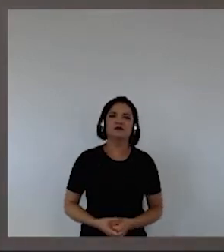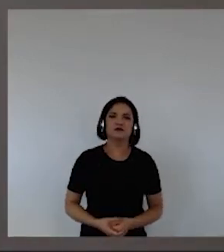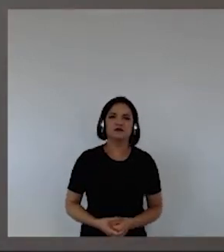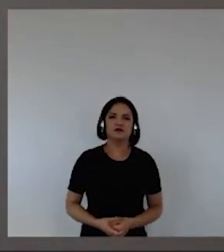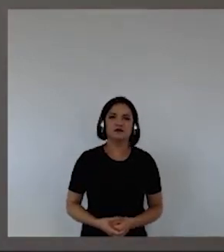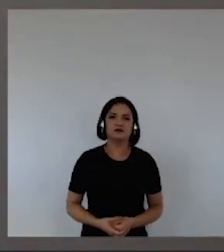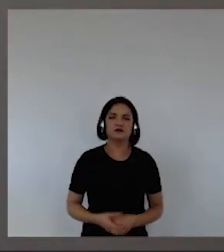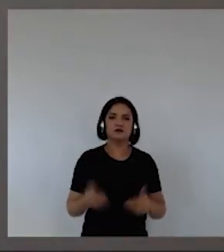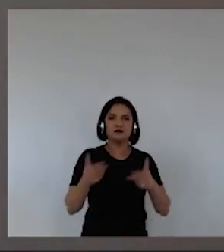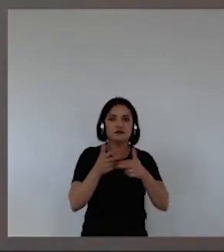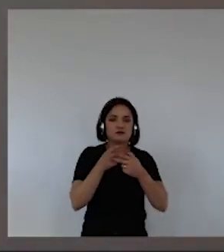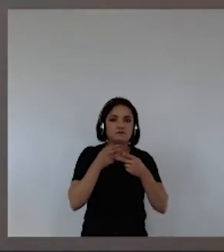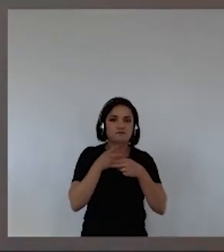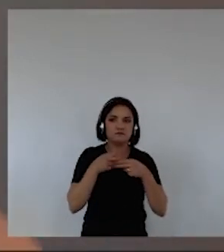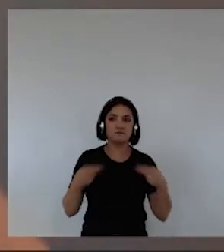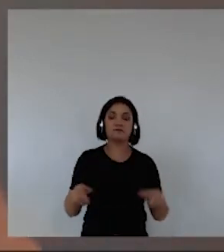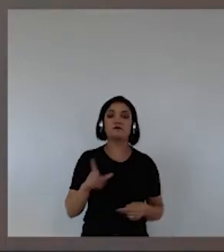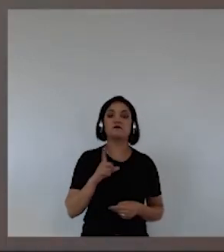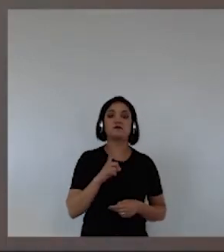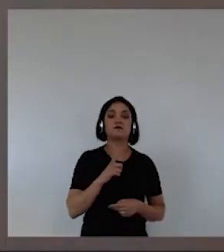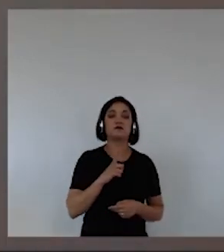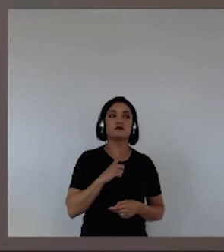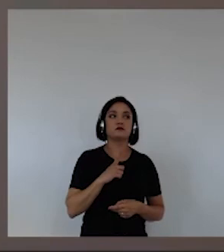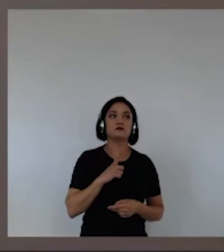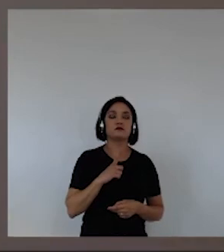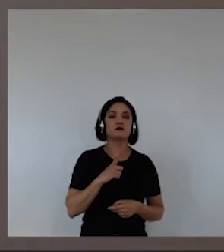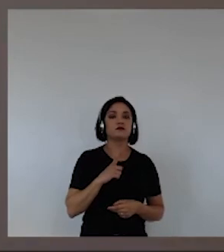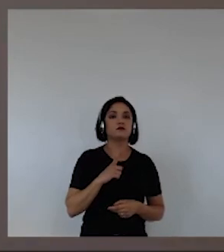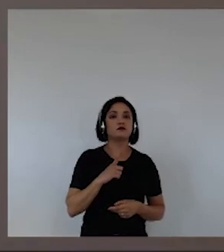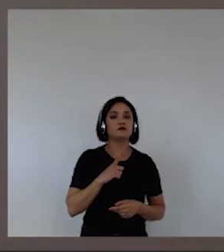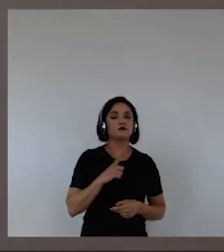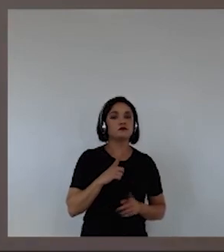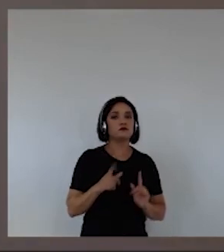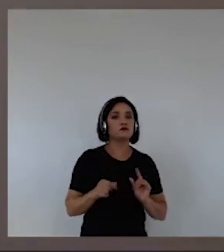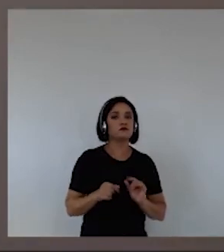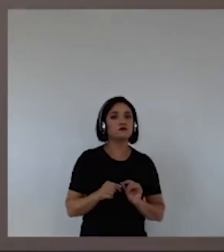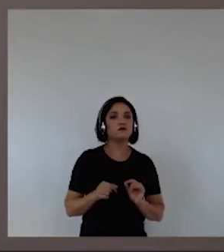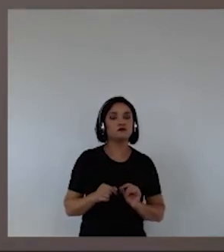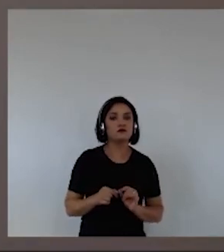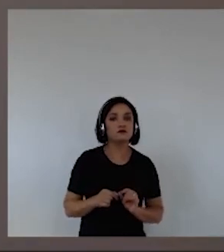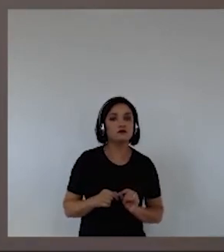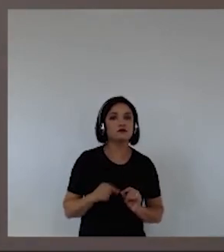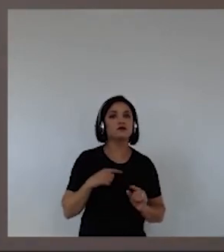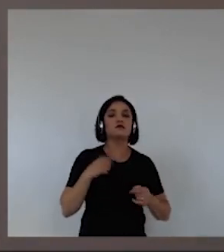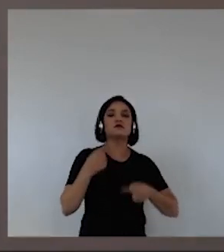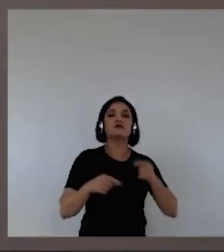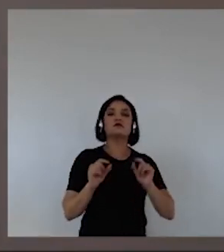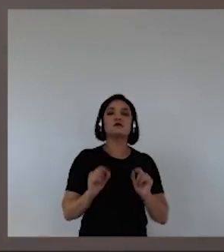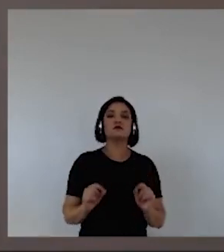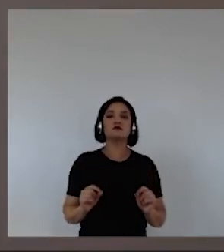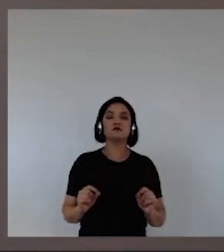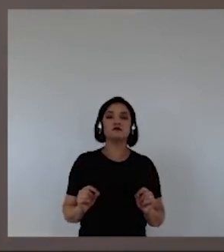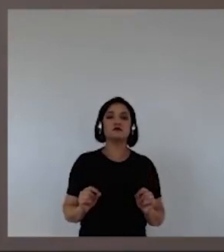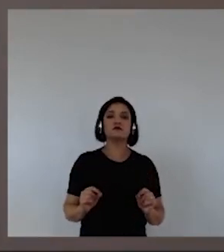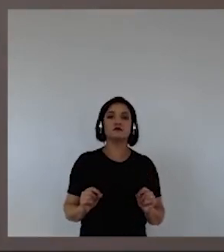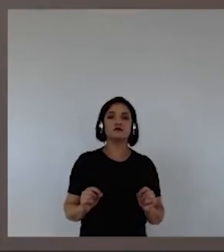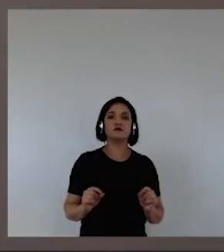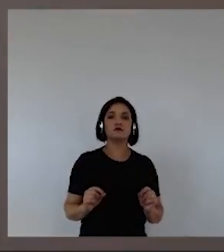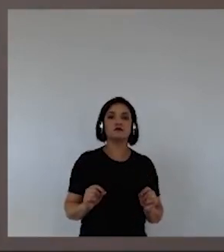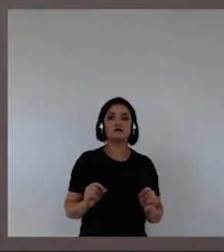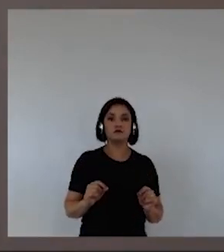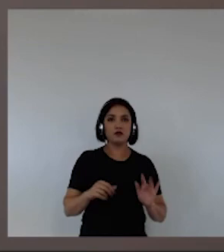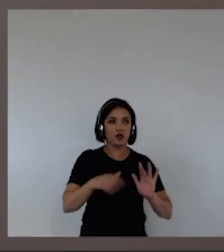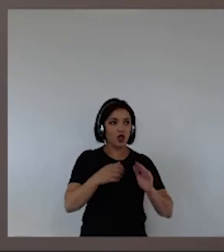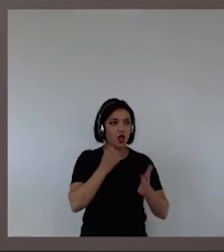Um fato, né, que tem levado muitas questões à discussão são as questões de